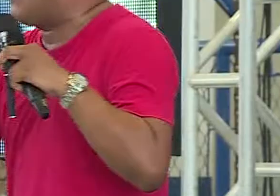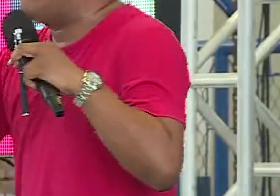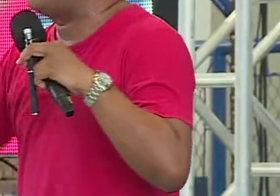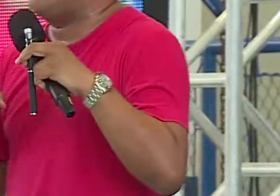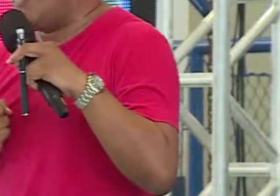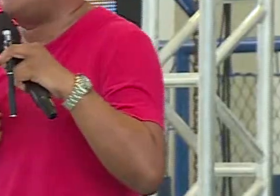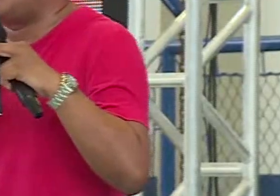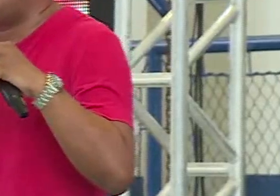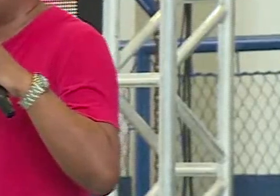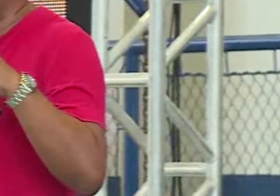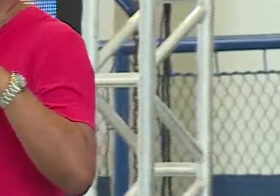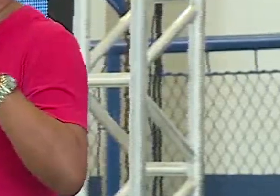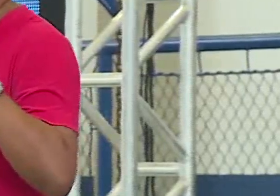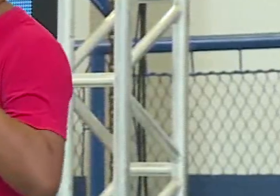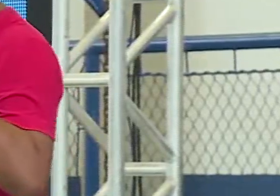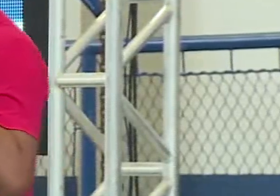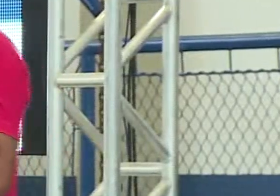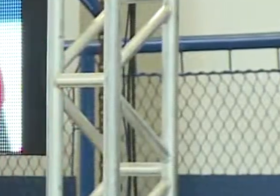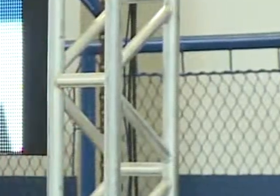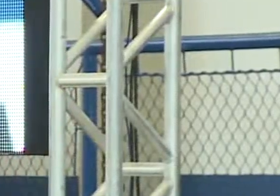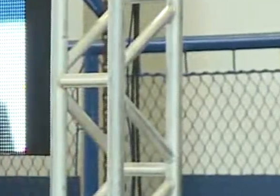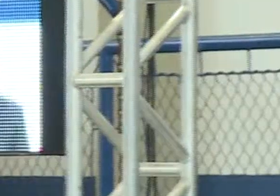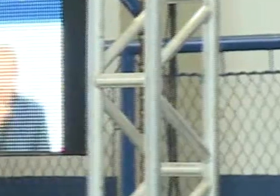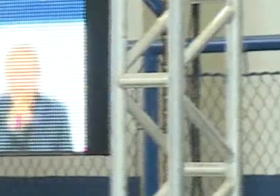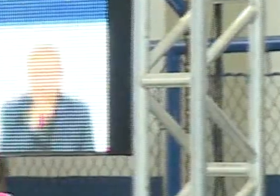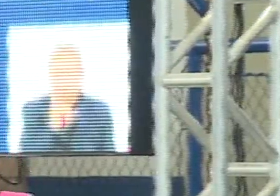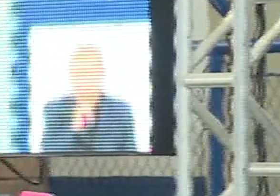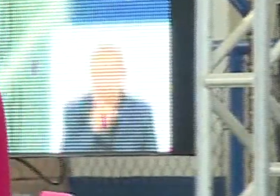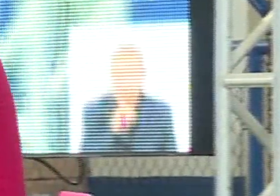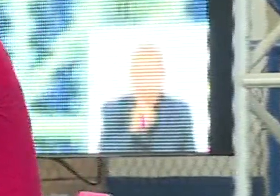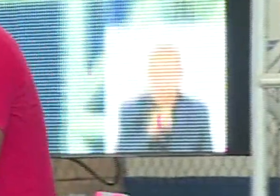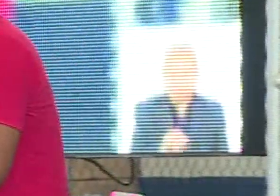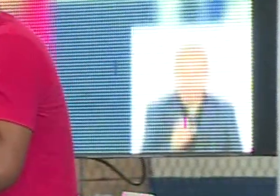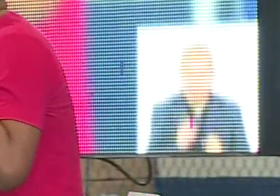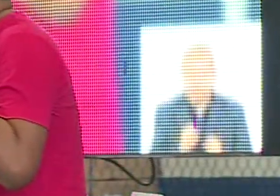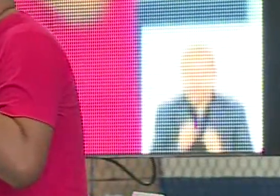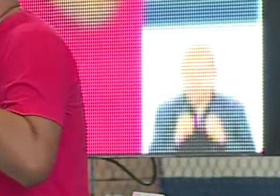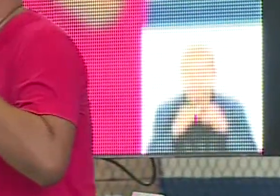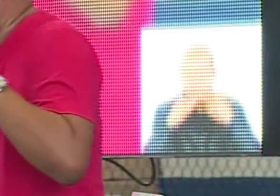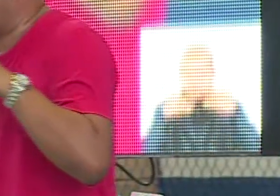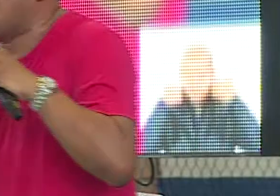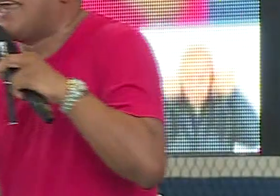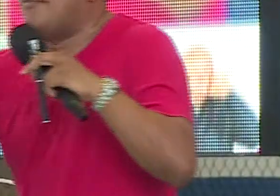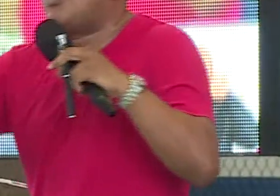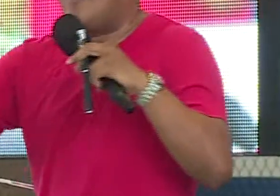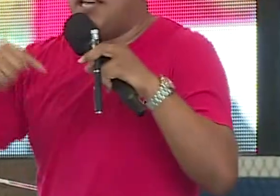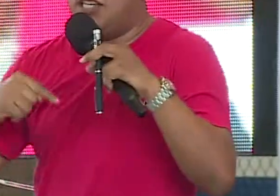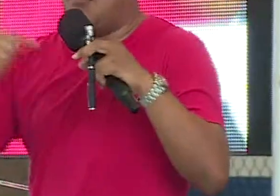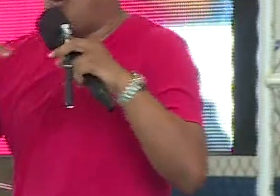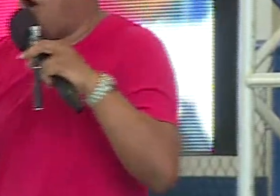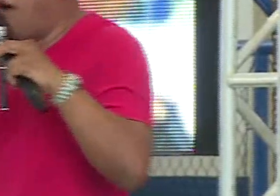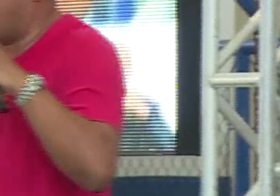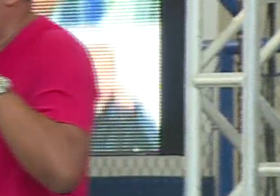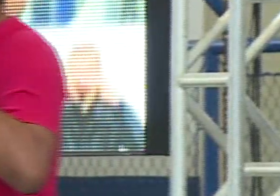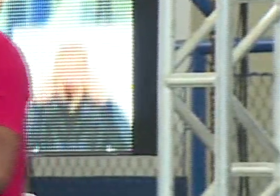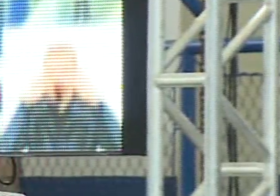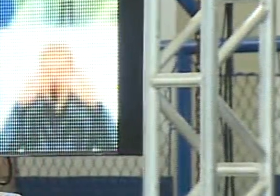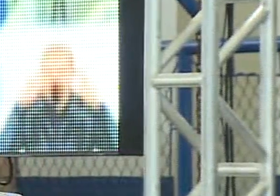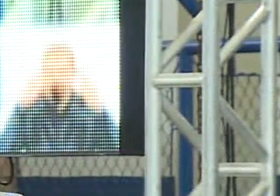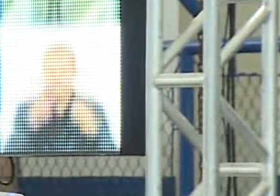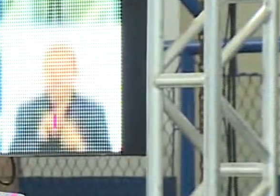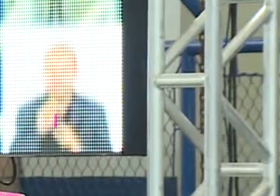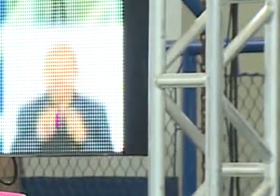vai ter que absorver energia. Ele vai absorver energia de quem? Do meu corpo. E no momento que ele absorve a energia do meu corpo,